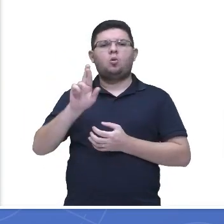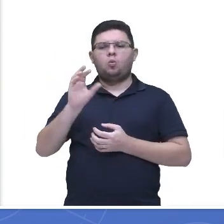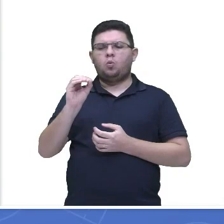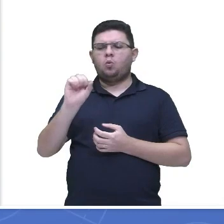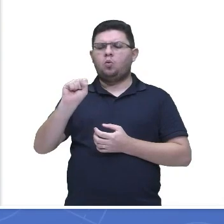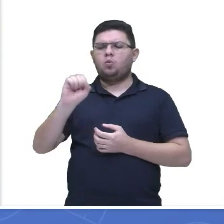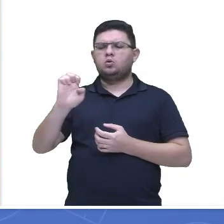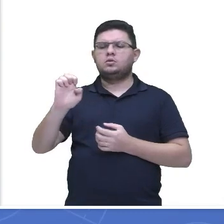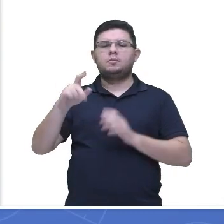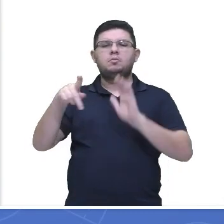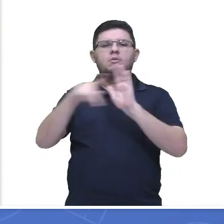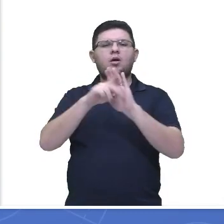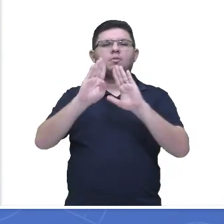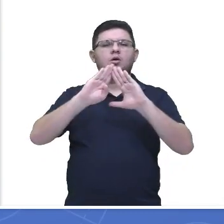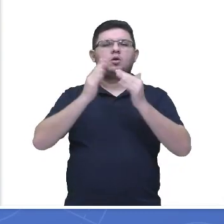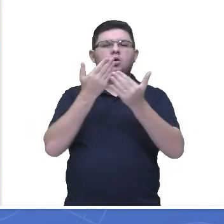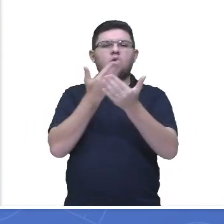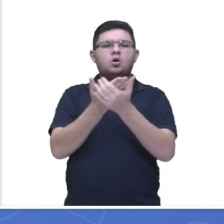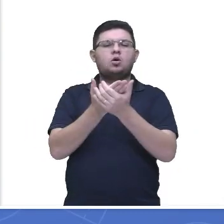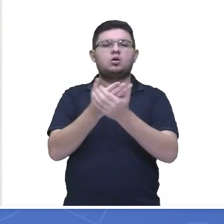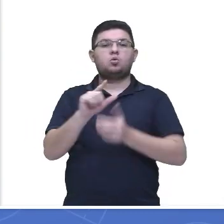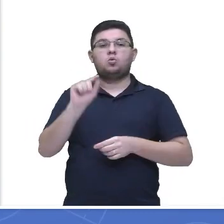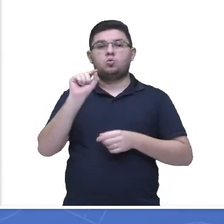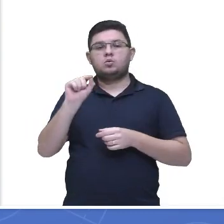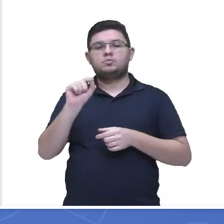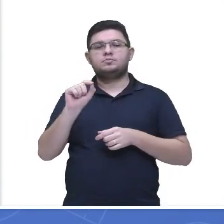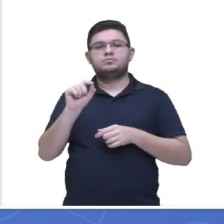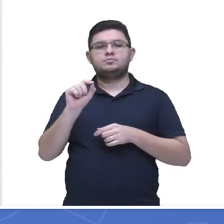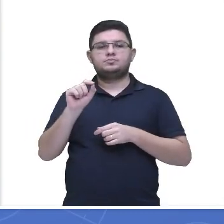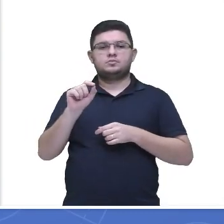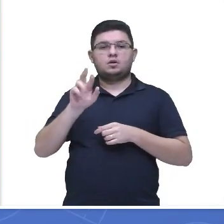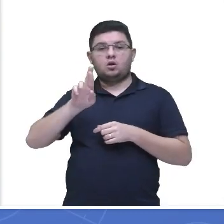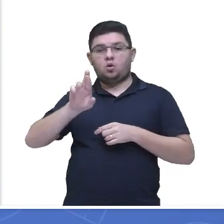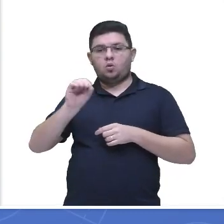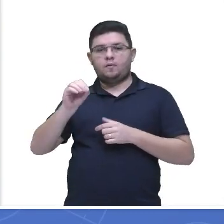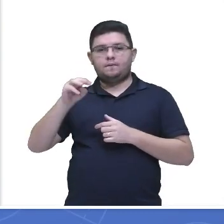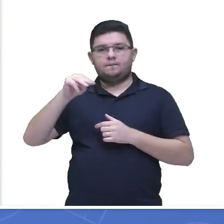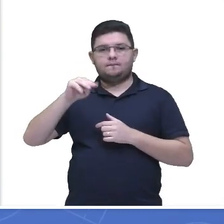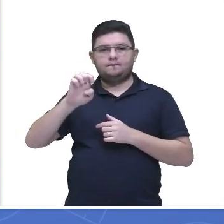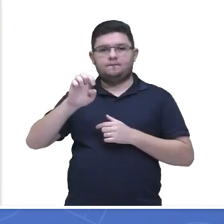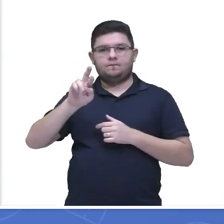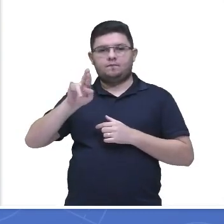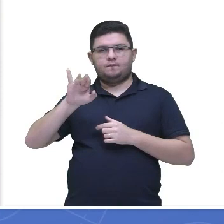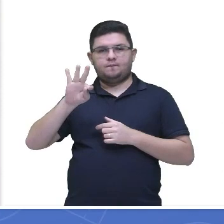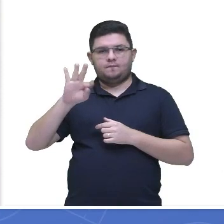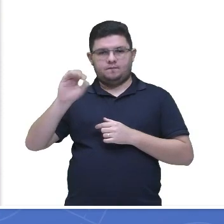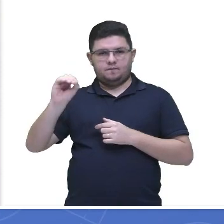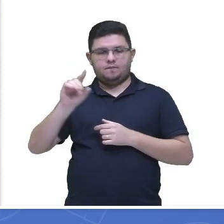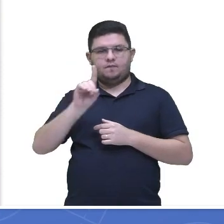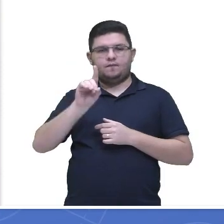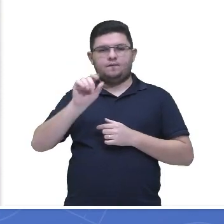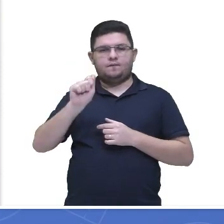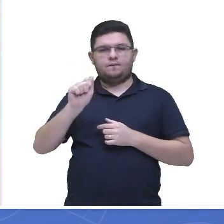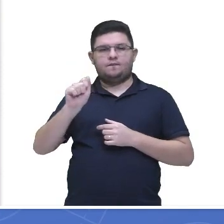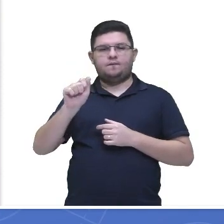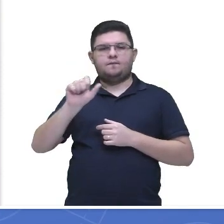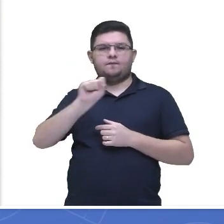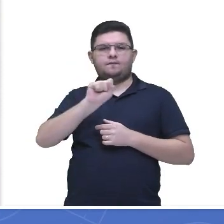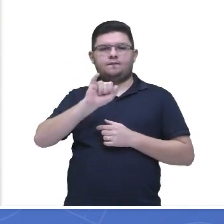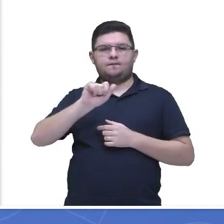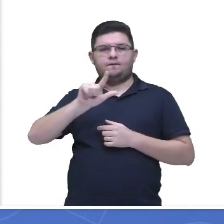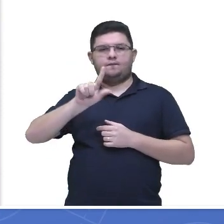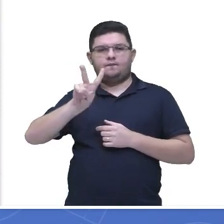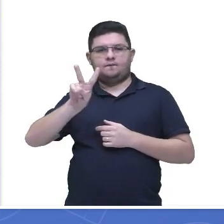Escola Estadual Professor Romerito da Silva Brito, lá em Juruá, bem longe,